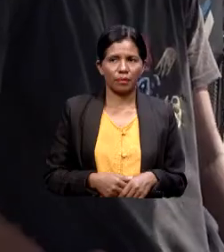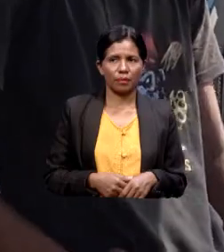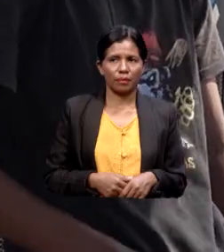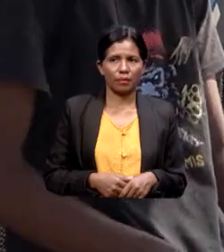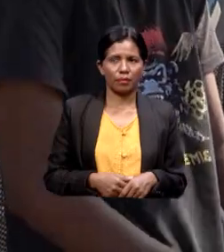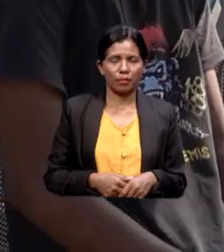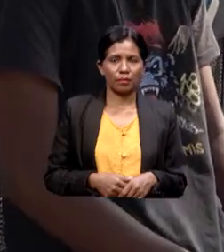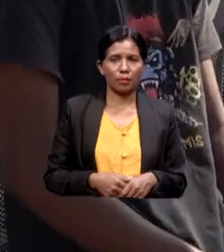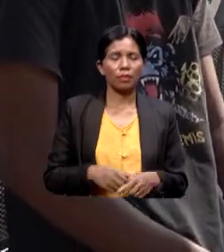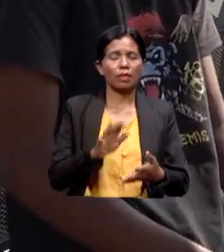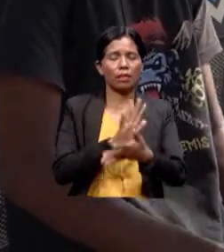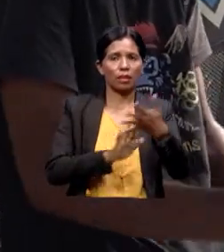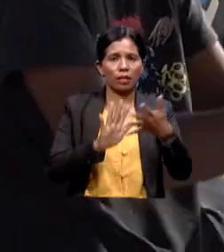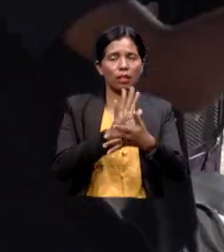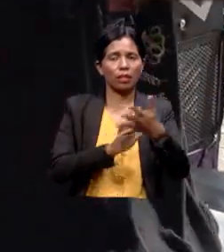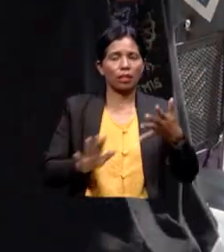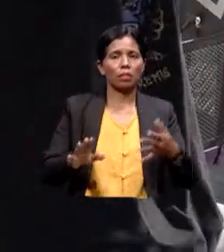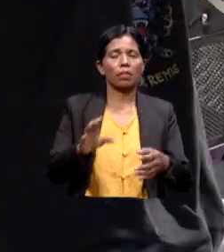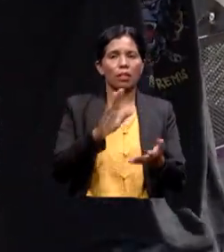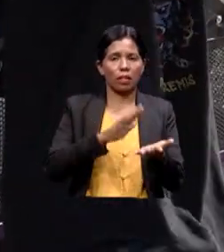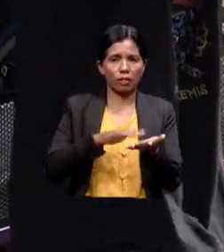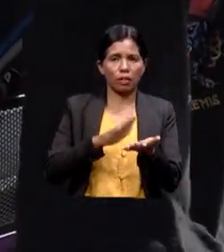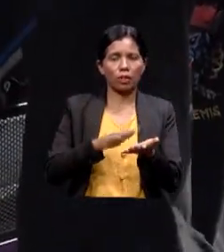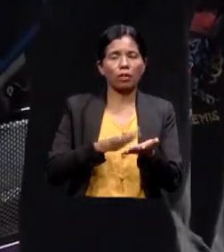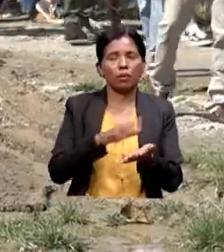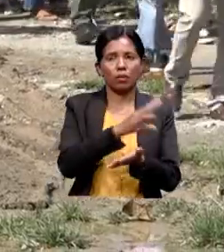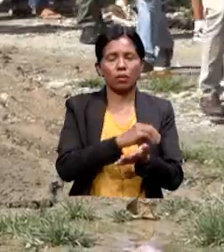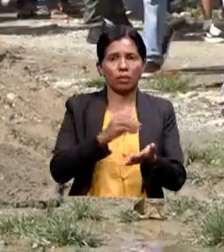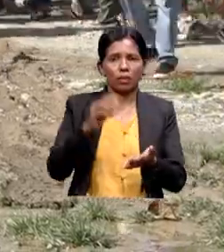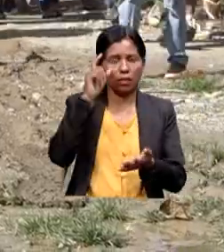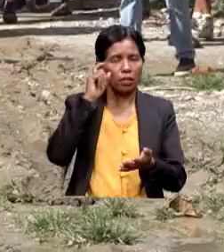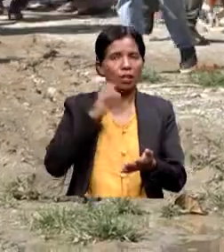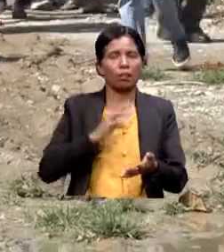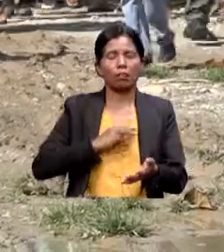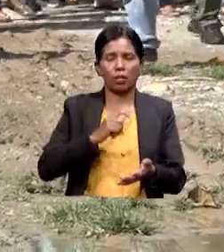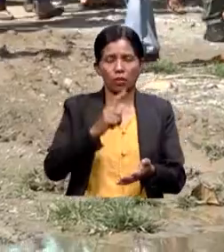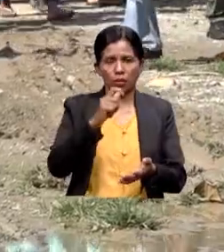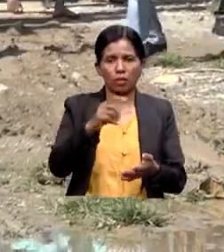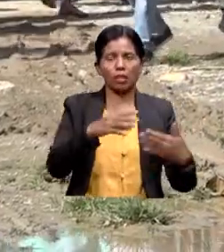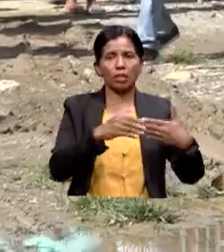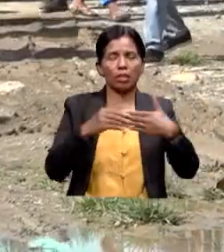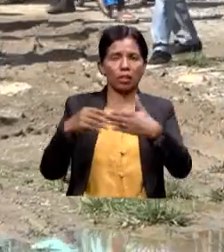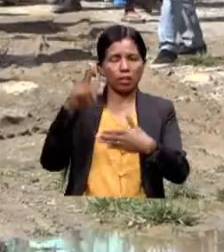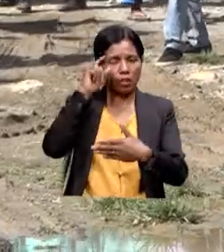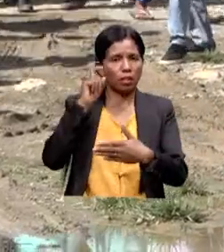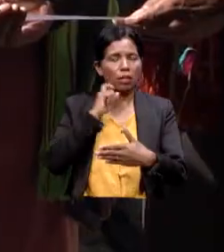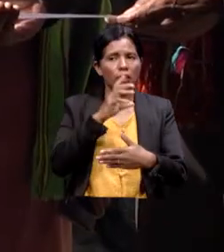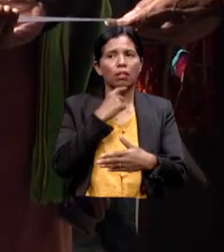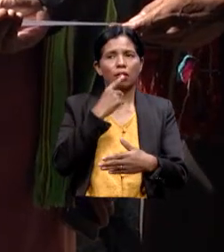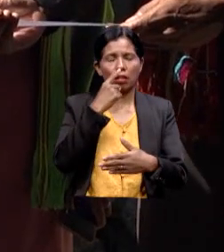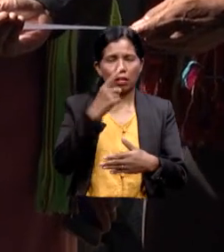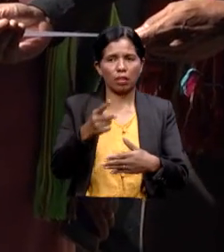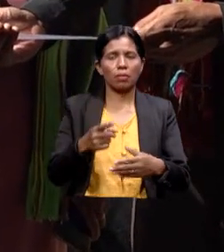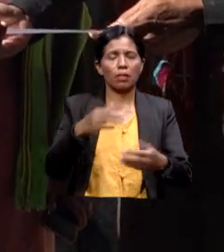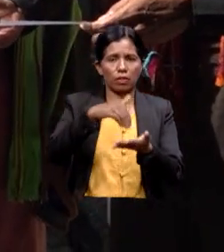E a cerimônia de inauguração sala na Escola Secundária Geral Kairala Manatutu, líder nacional Kairala Sanusmão, apela